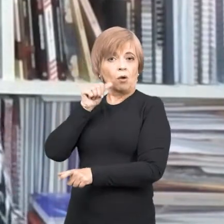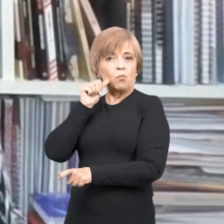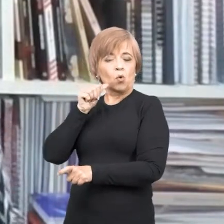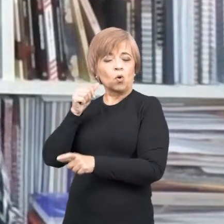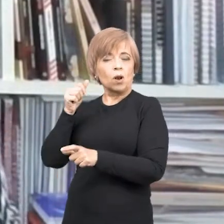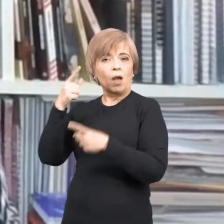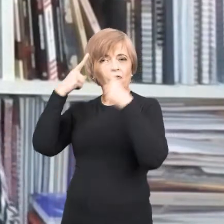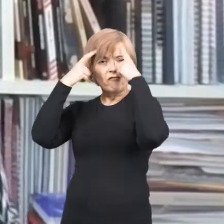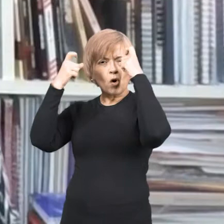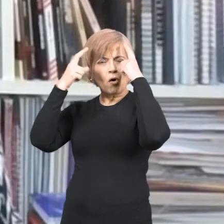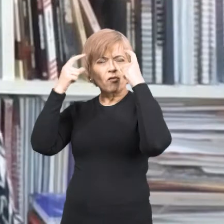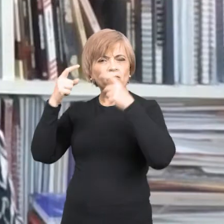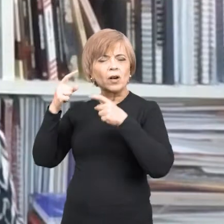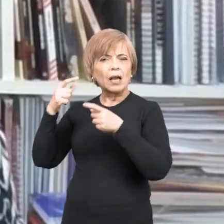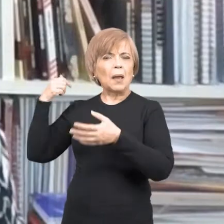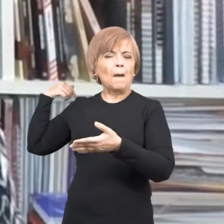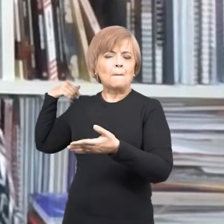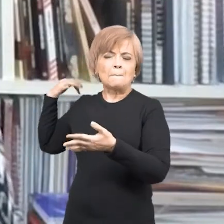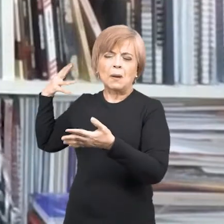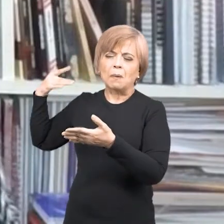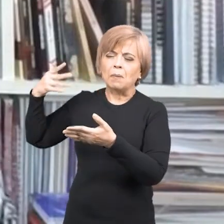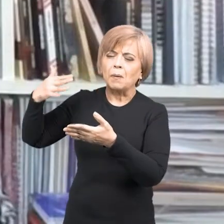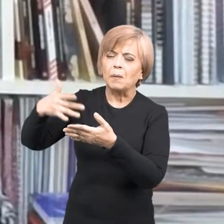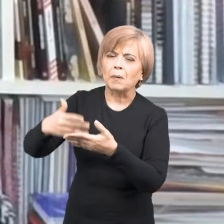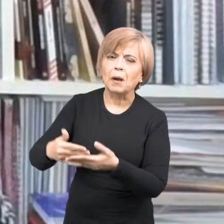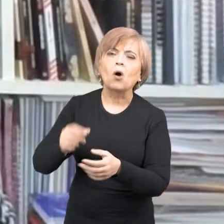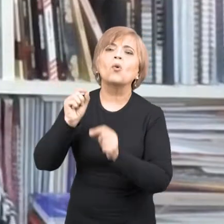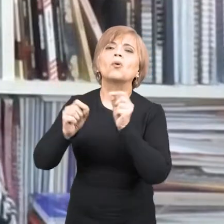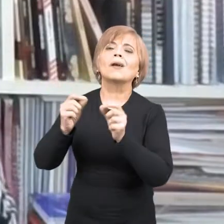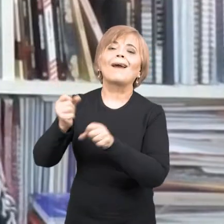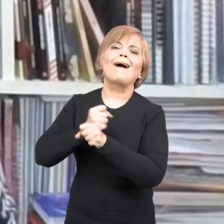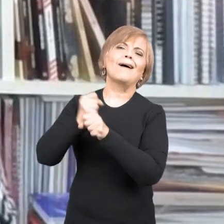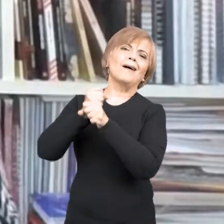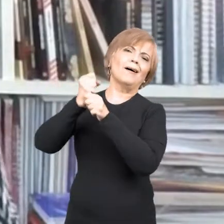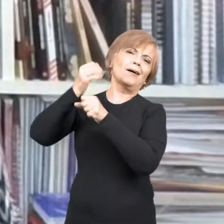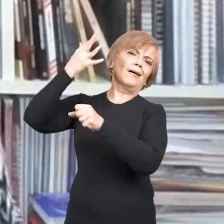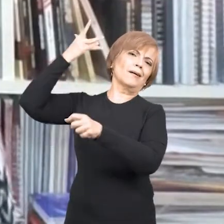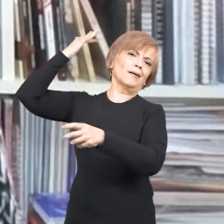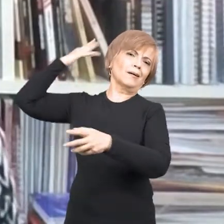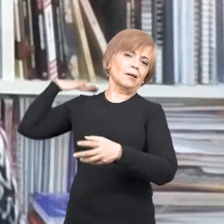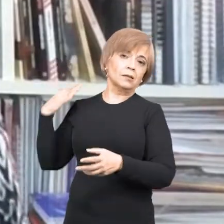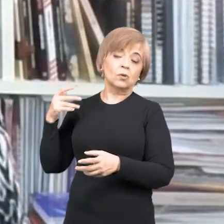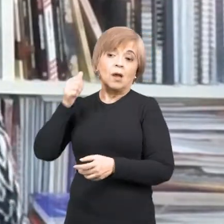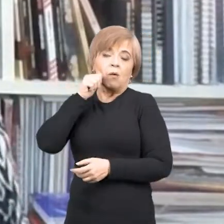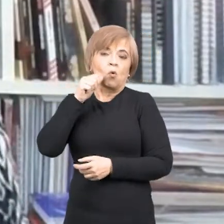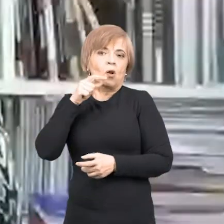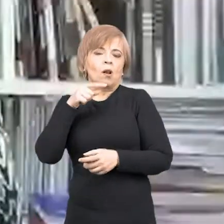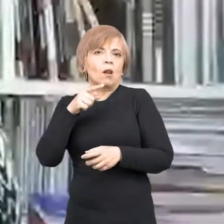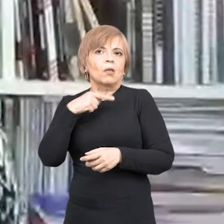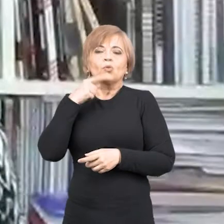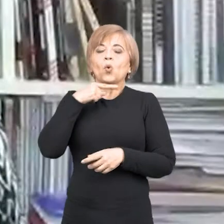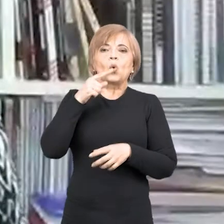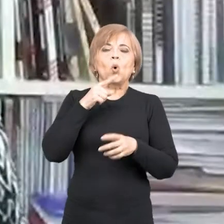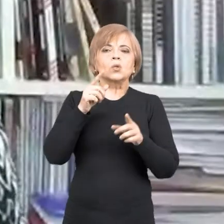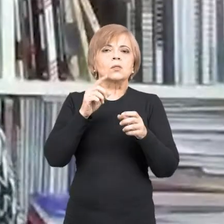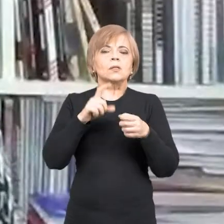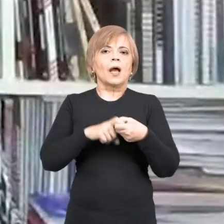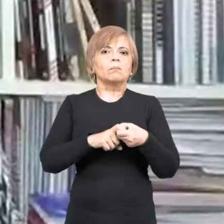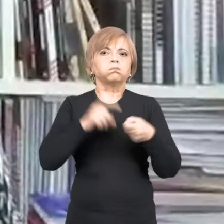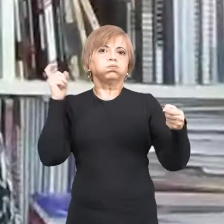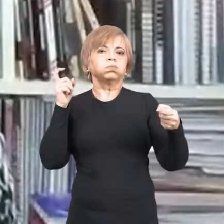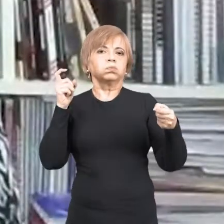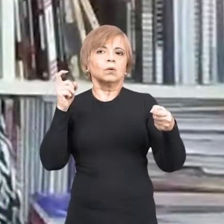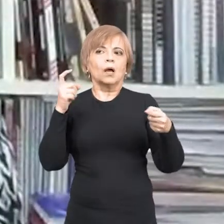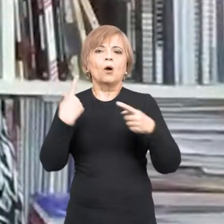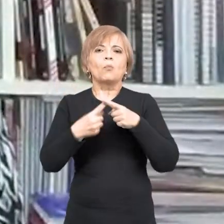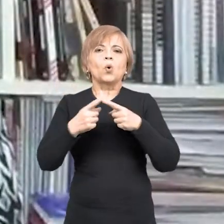por muito tempo. E quando eu digo muito tempo, é por muitos anos. Ela não consegue sair desse relacionamento, porque ela